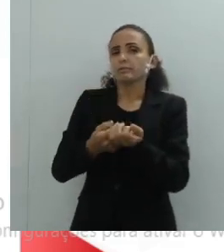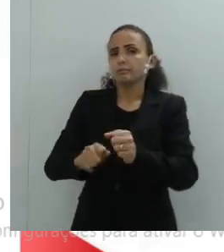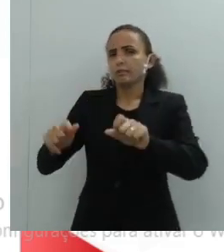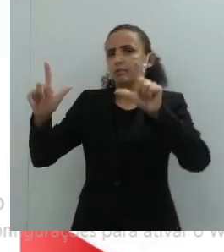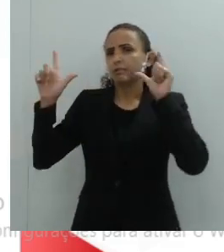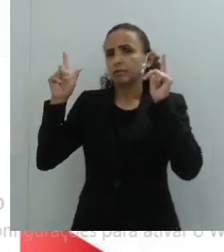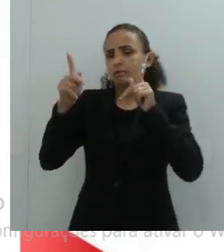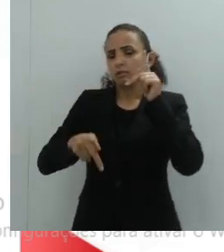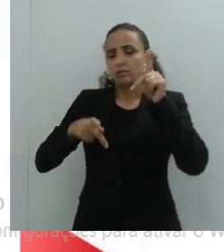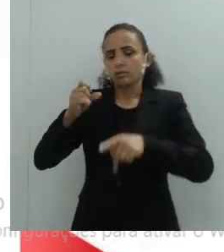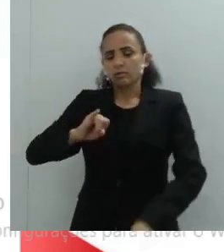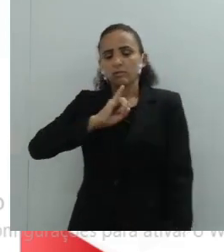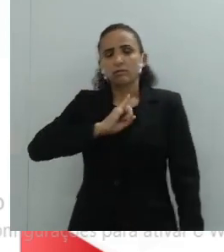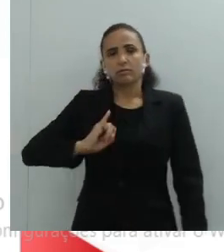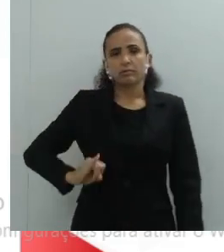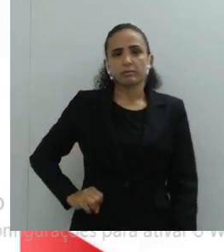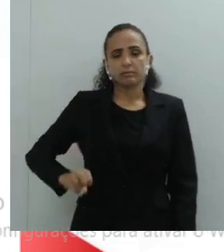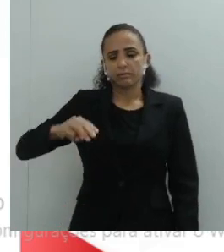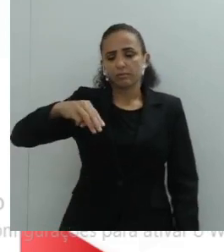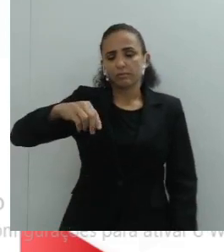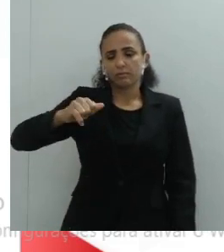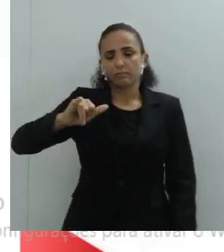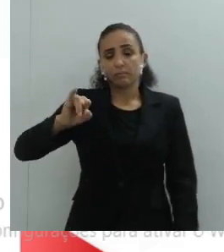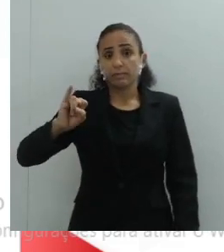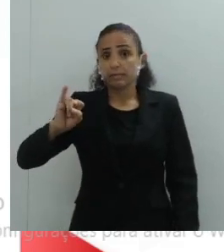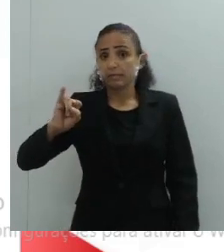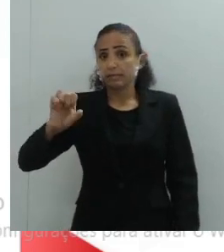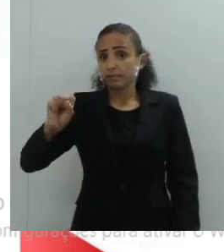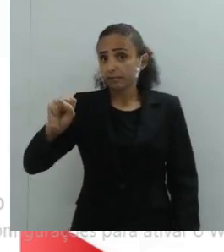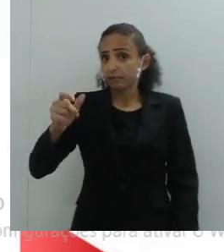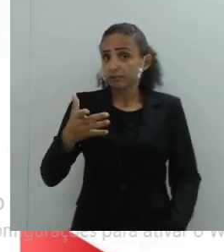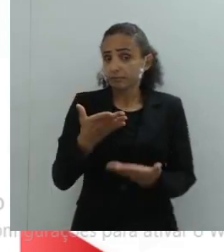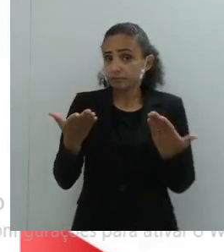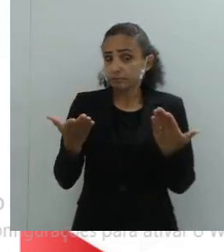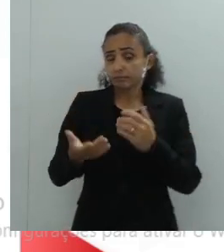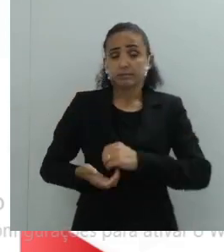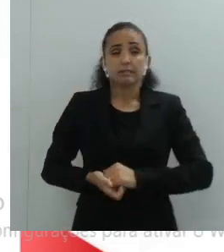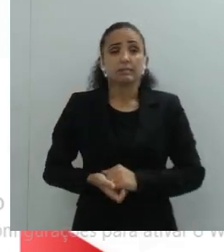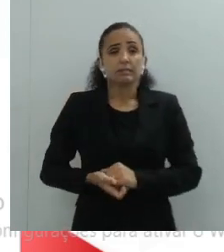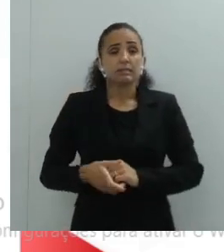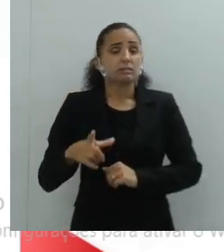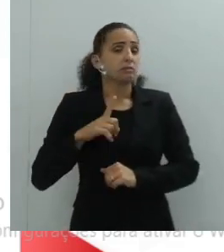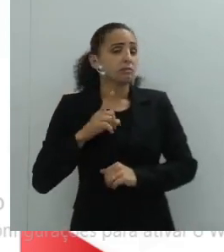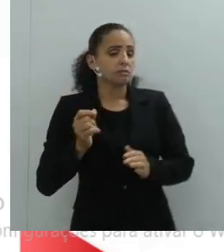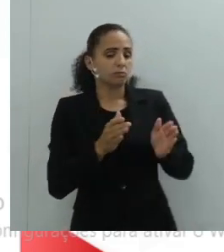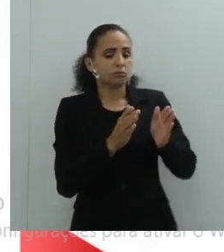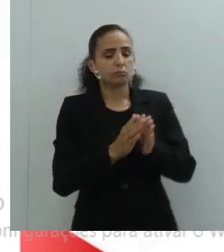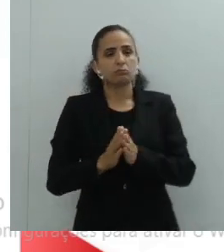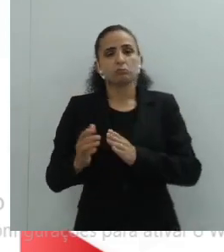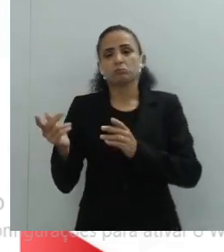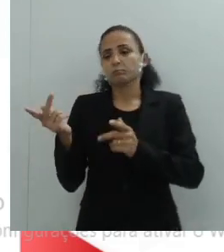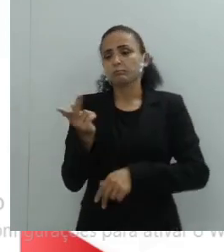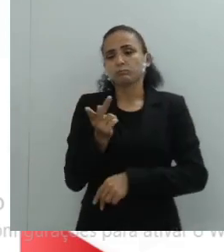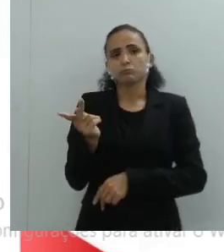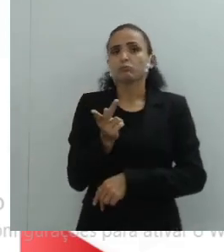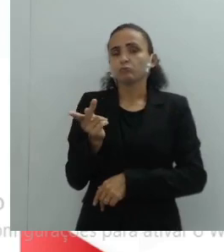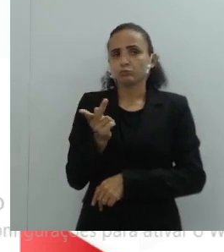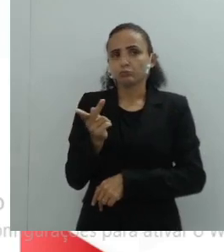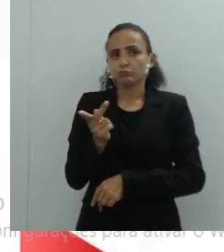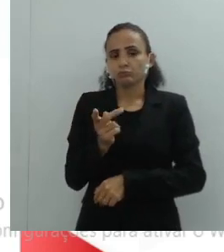né? O imperador Maia, talvez. E temos esses dois